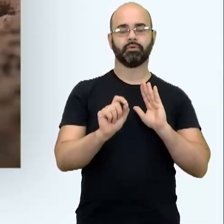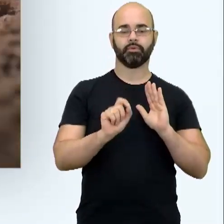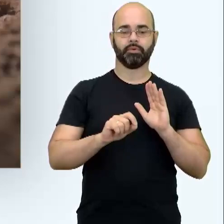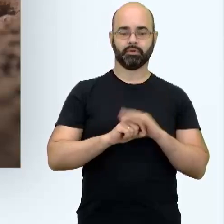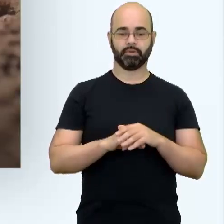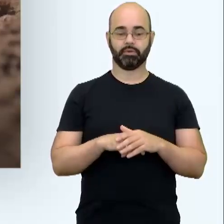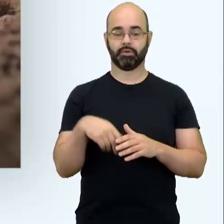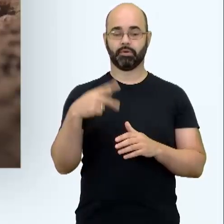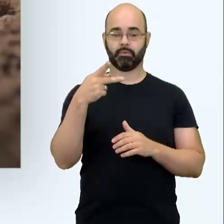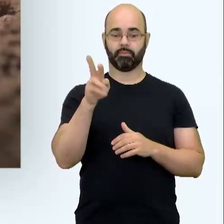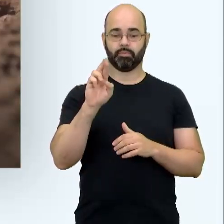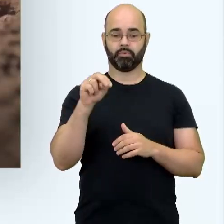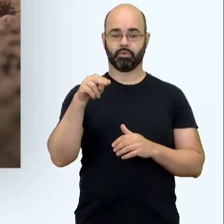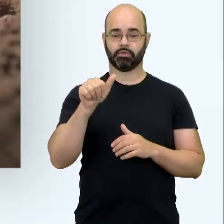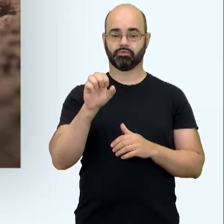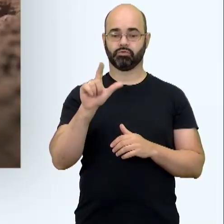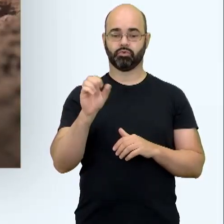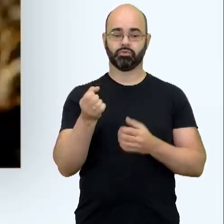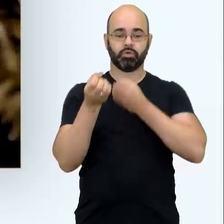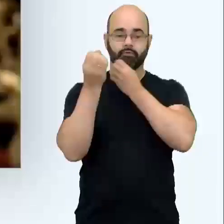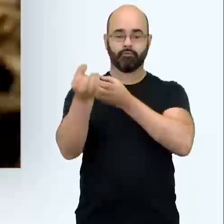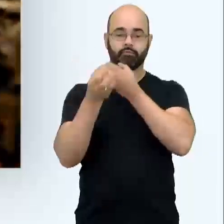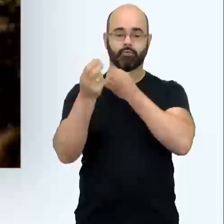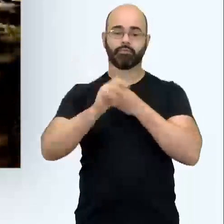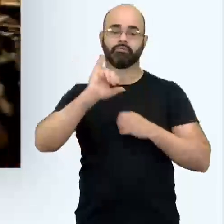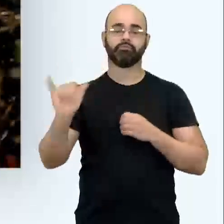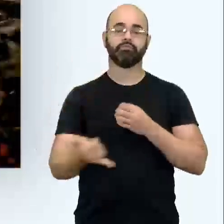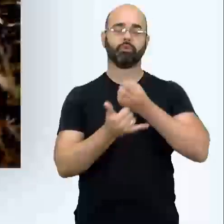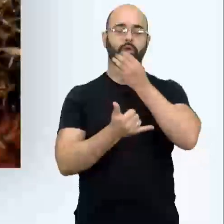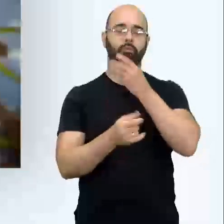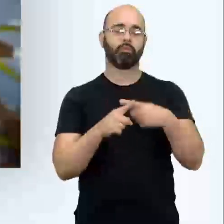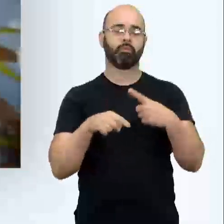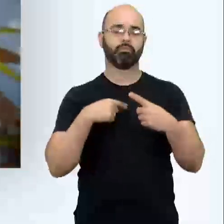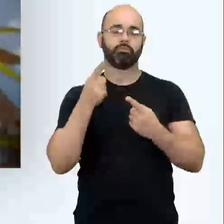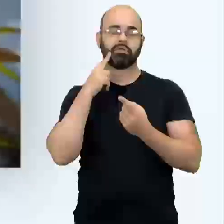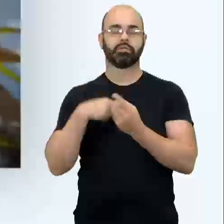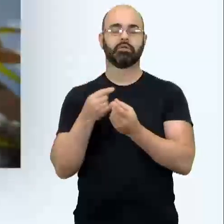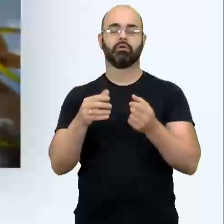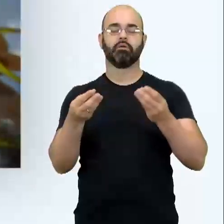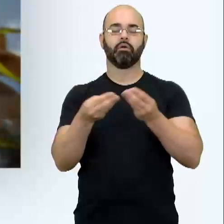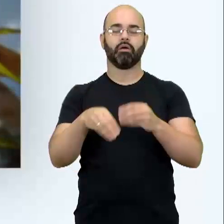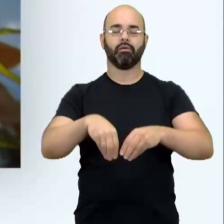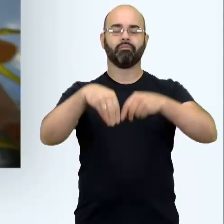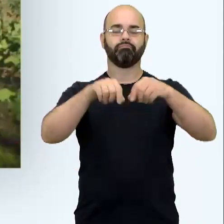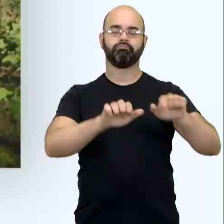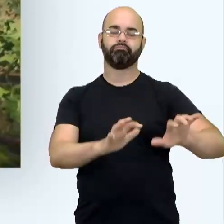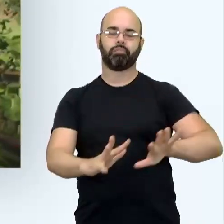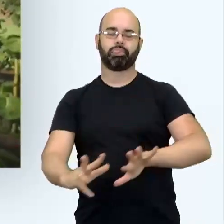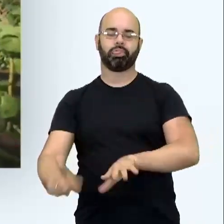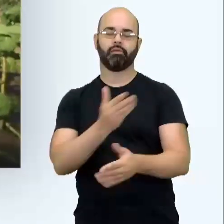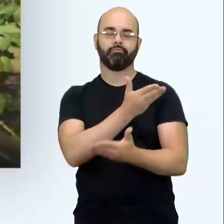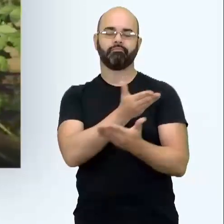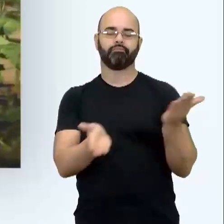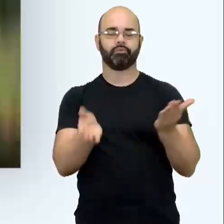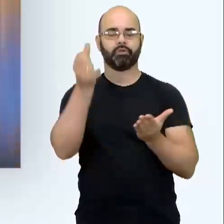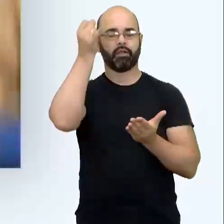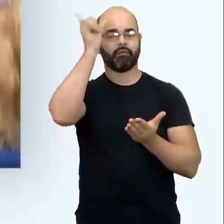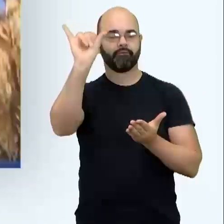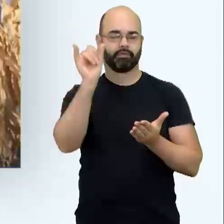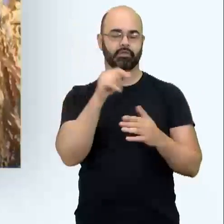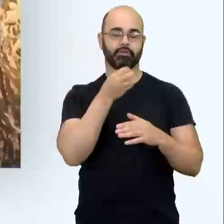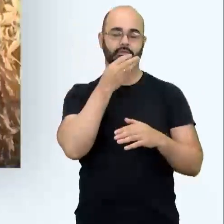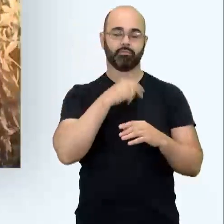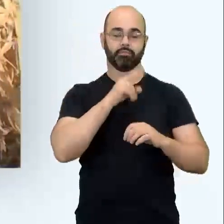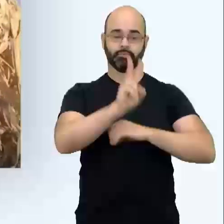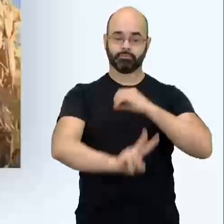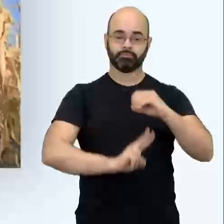do Pronasolos ainda permitem que o produtor atue para reduzir a erosão e planeje sua produção de forma mais sustentável. Com